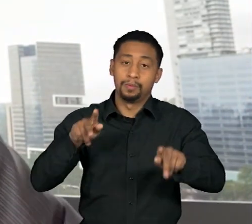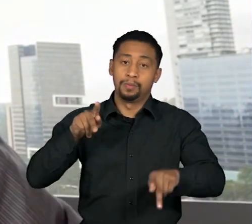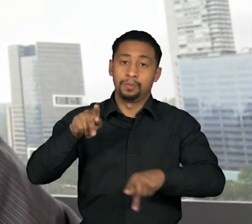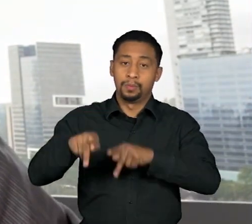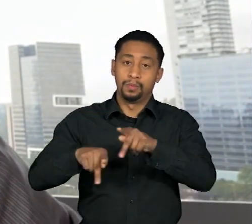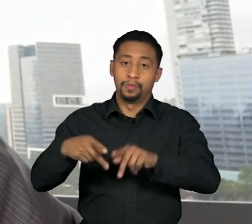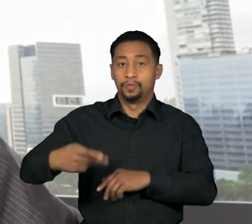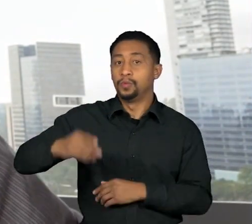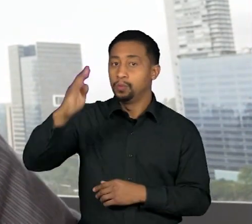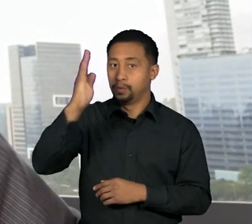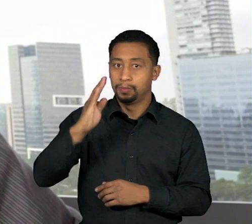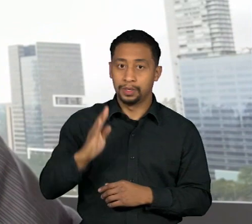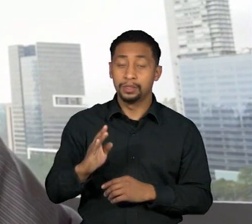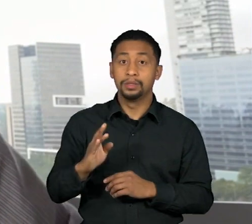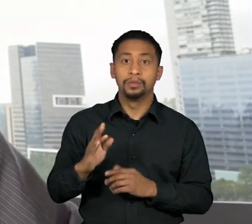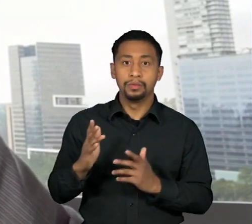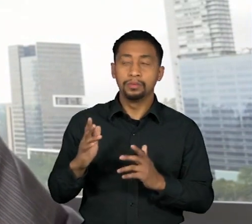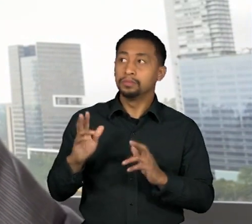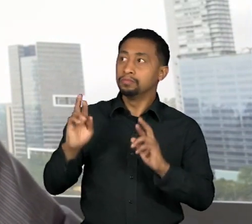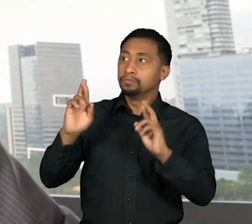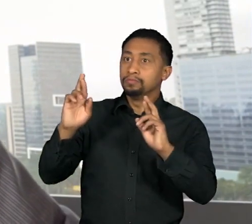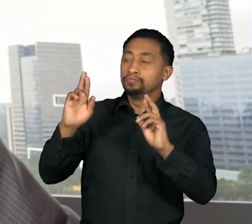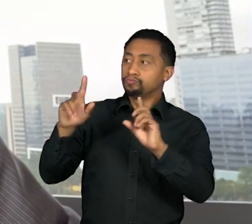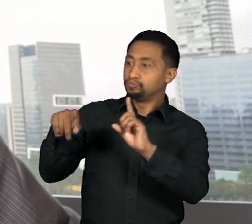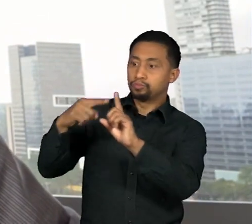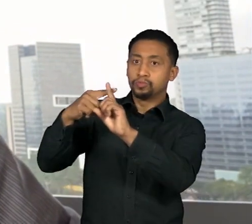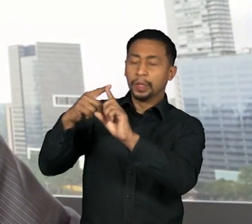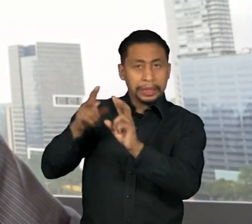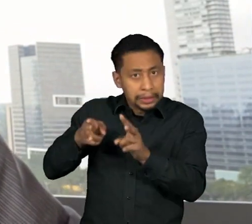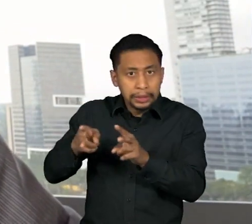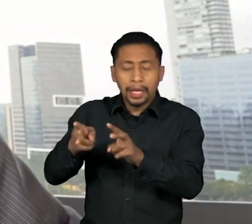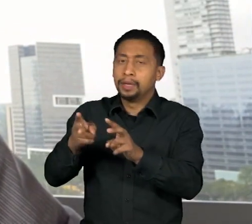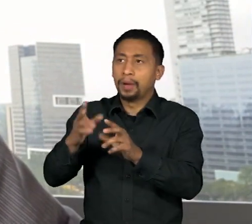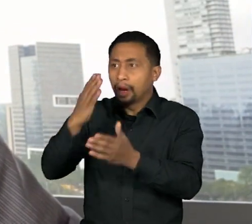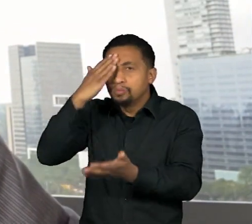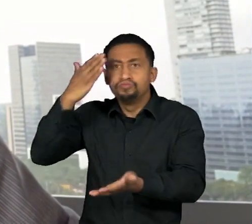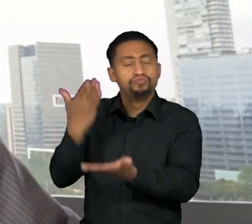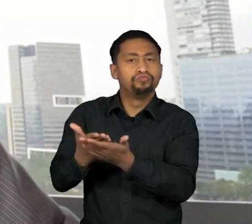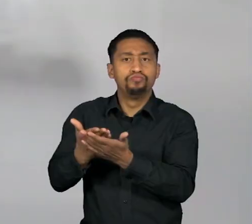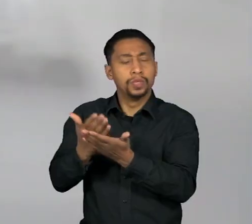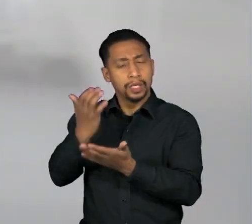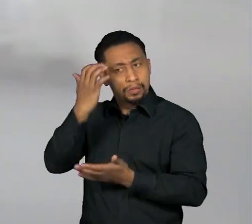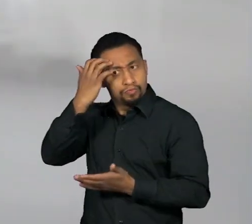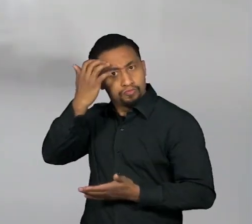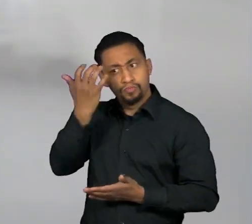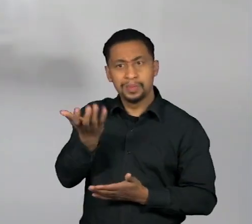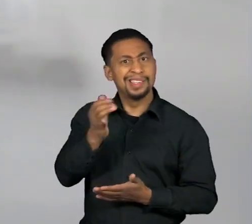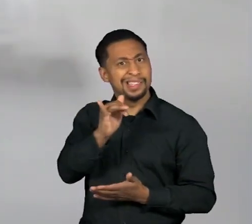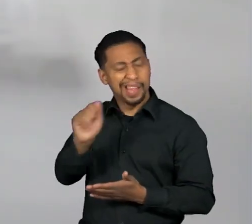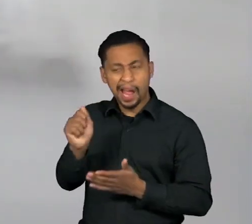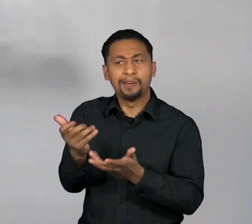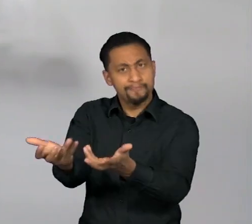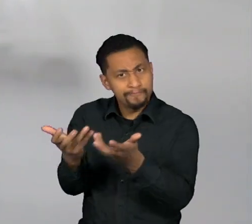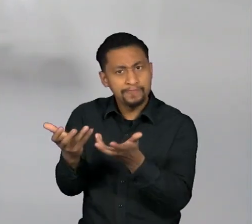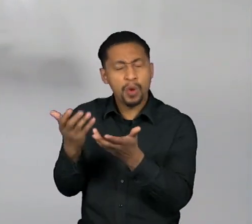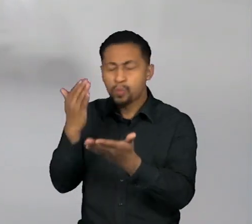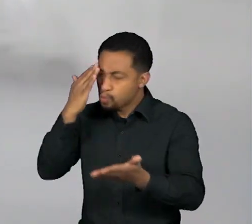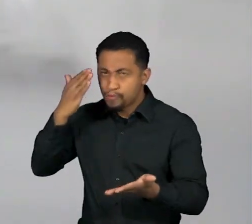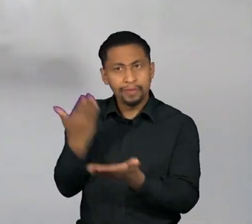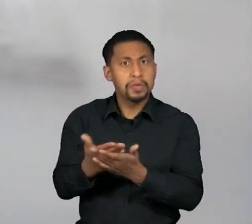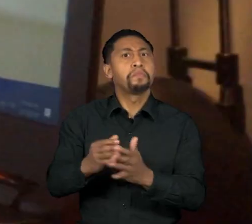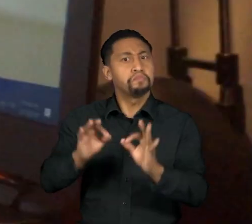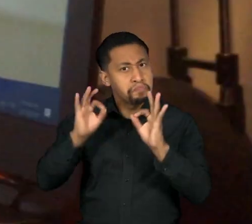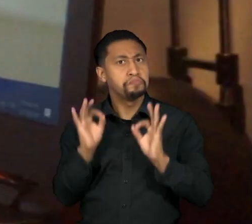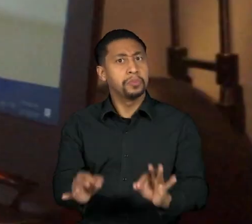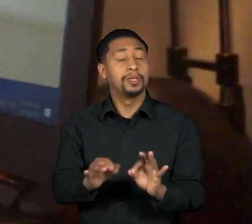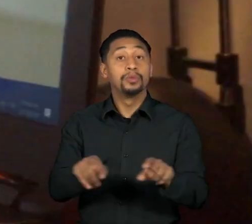mais otimistas com o potencial da tecnologia de inteligência artificial e sua adoção mais intensa. E também veem com muito otimismo